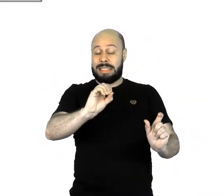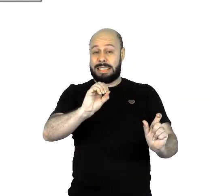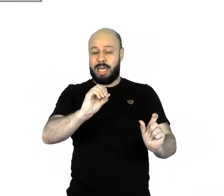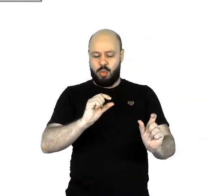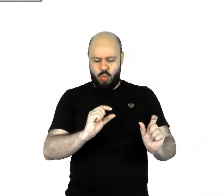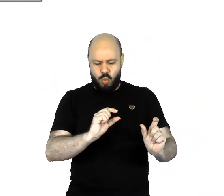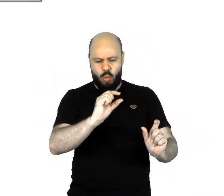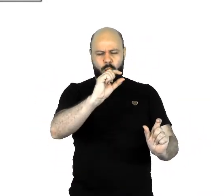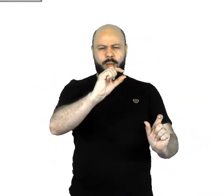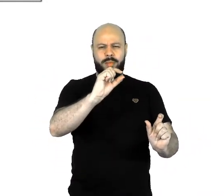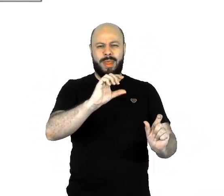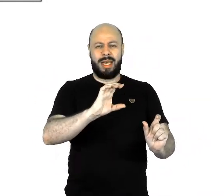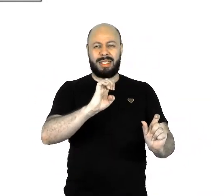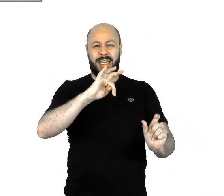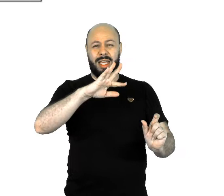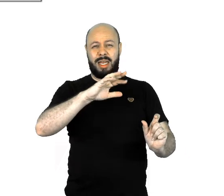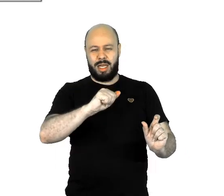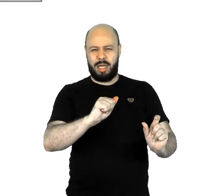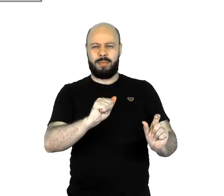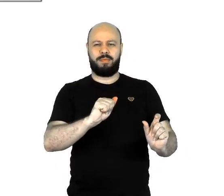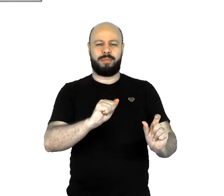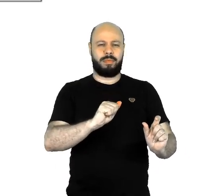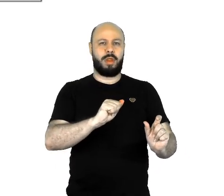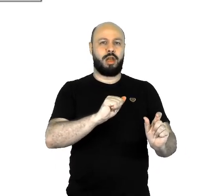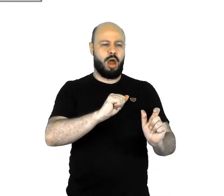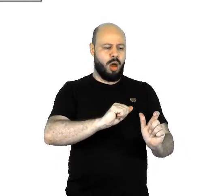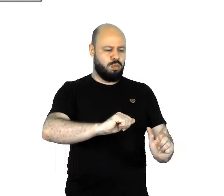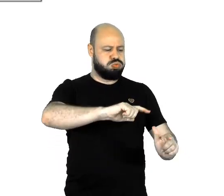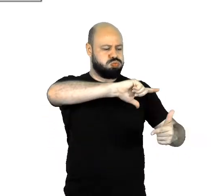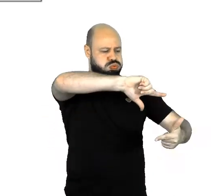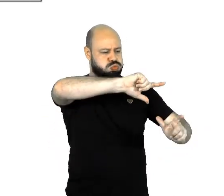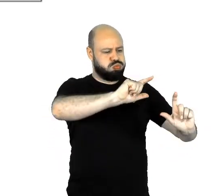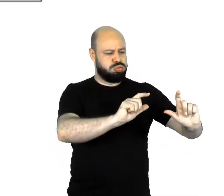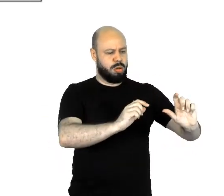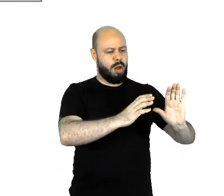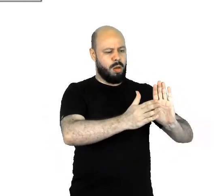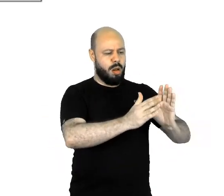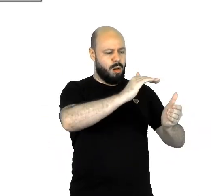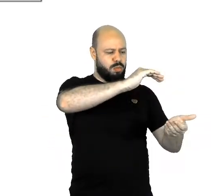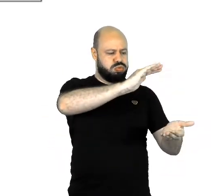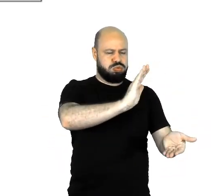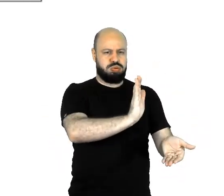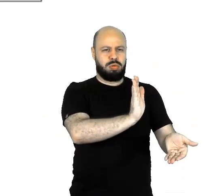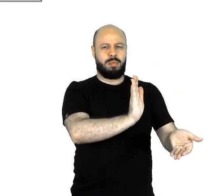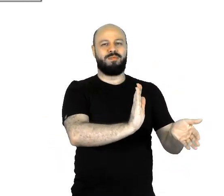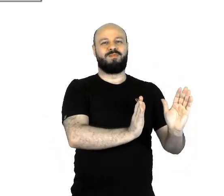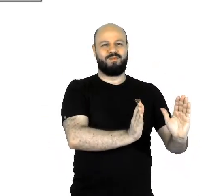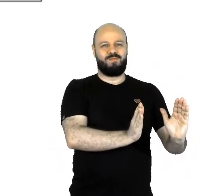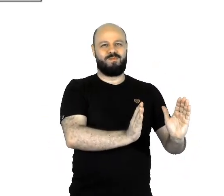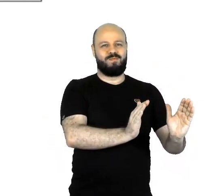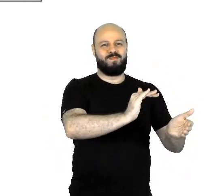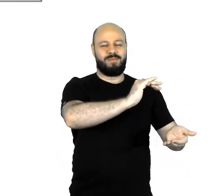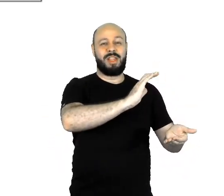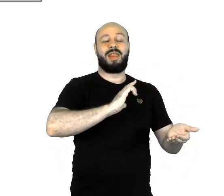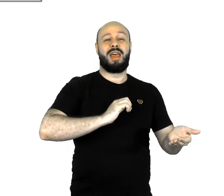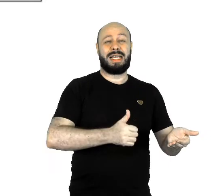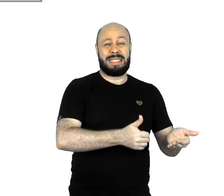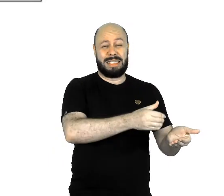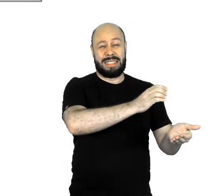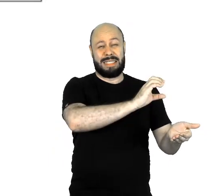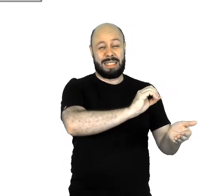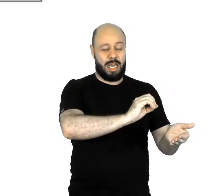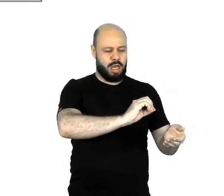centena. E temos aquele cubo maior, que tem 10 placas, tem 100 barrinhas ou